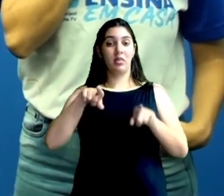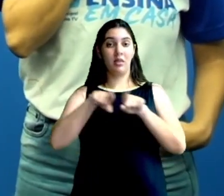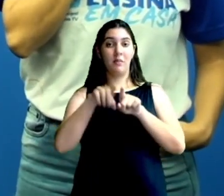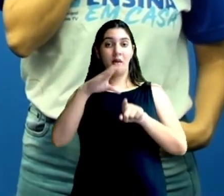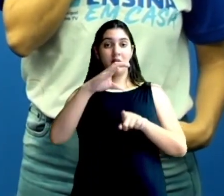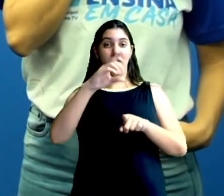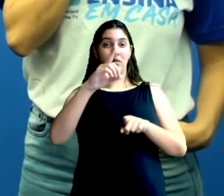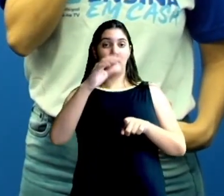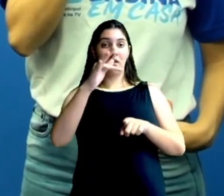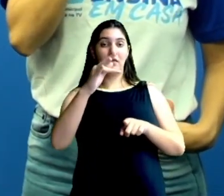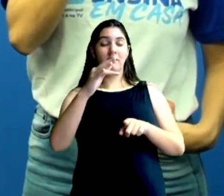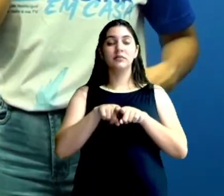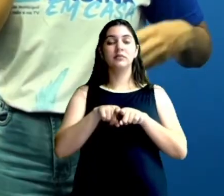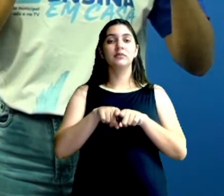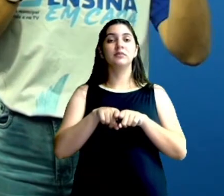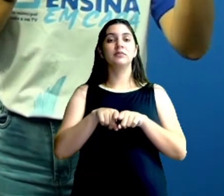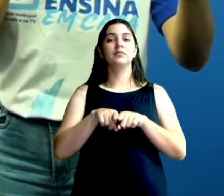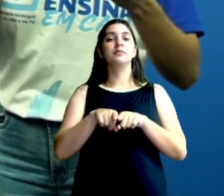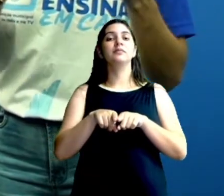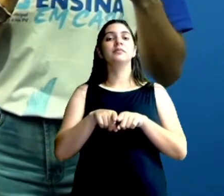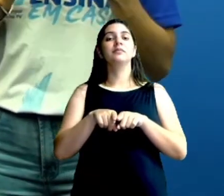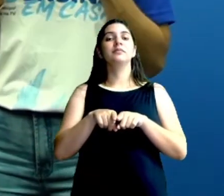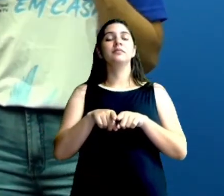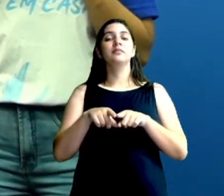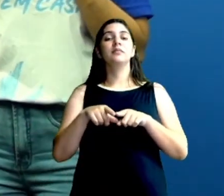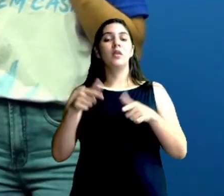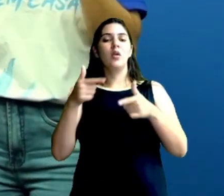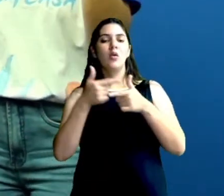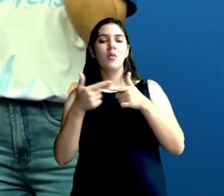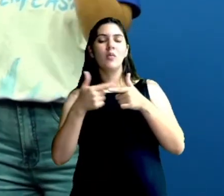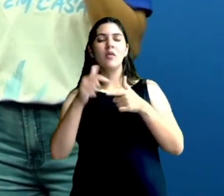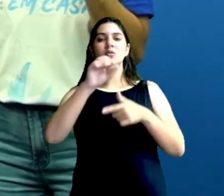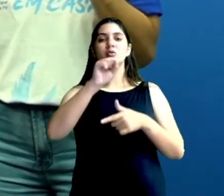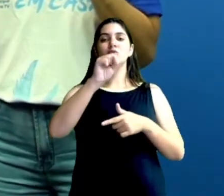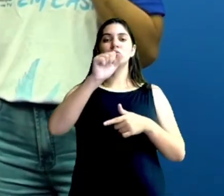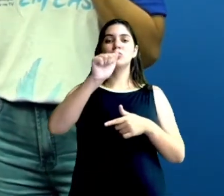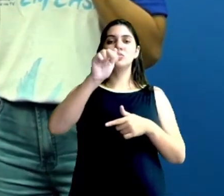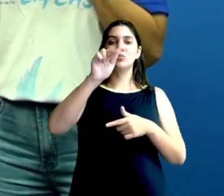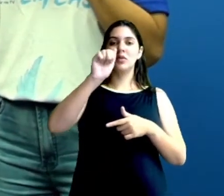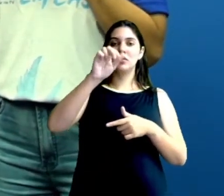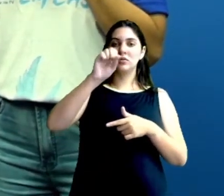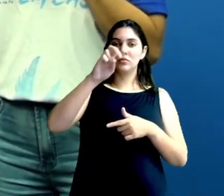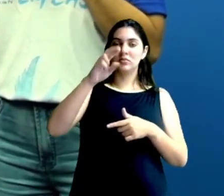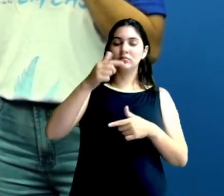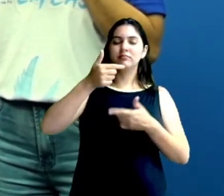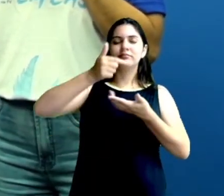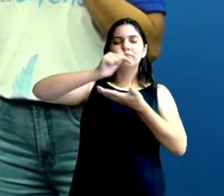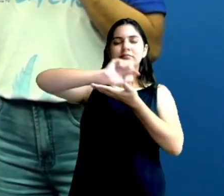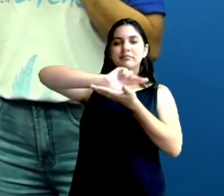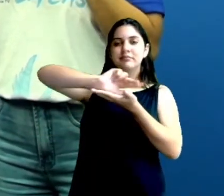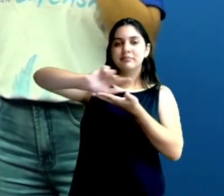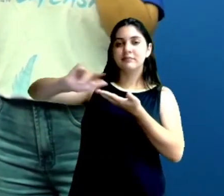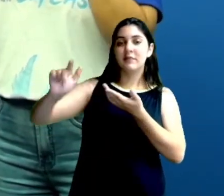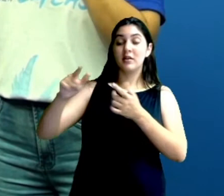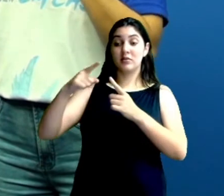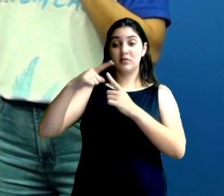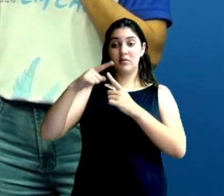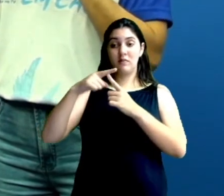Confederação do Equador, a Conspiração dos Suassunas, entre outros eventos,